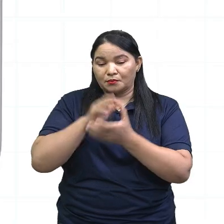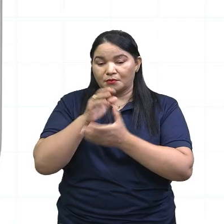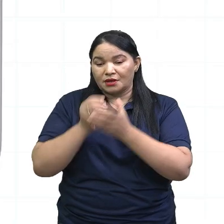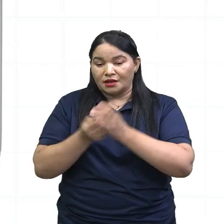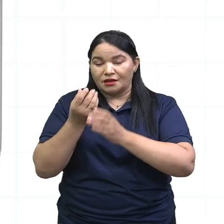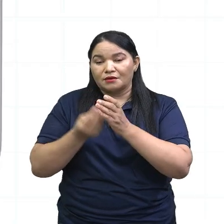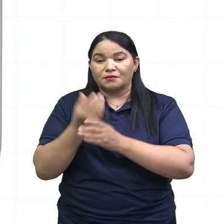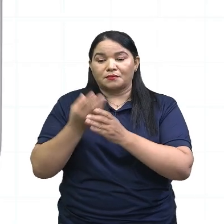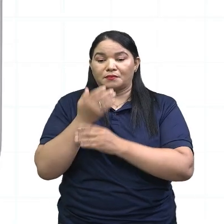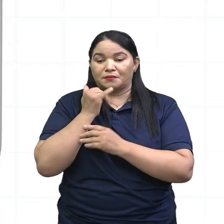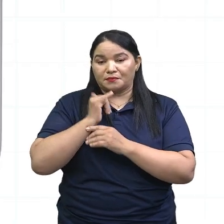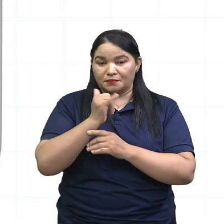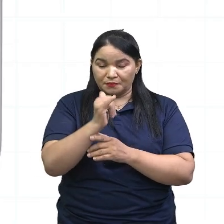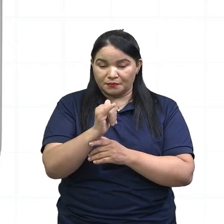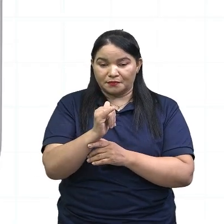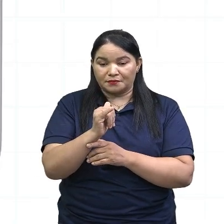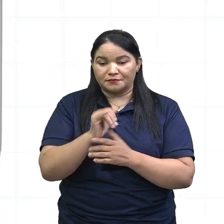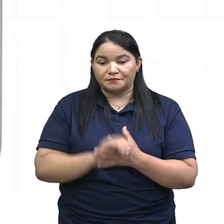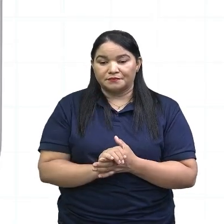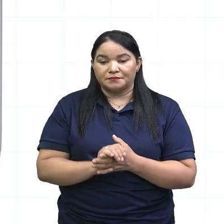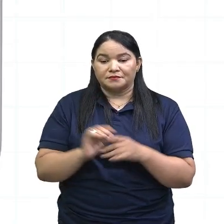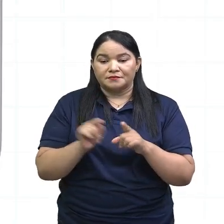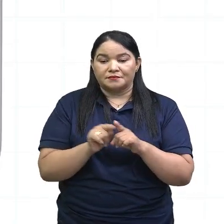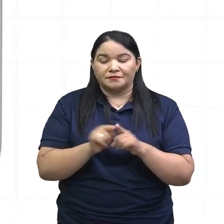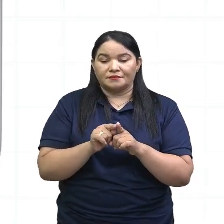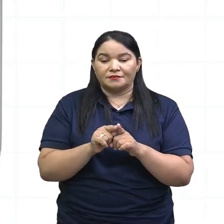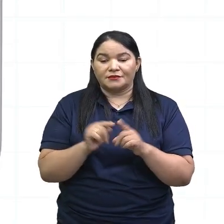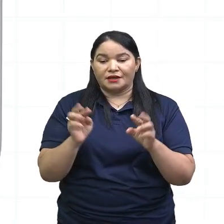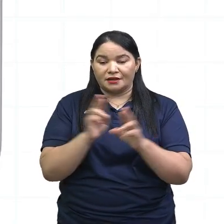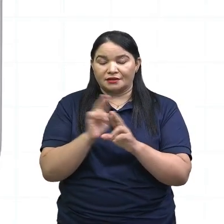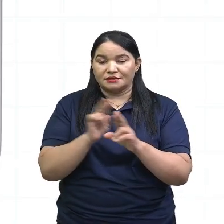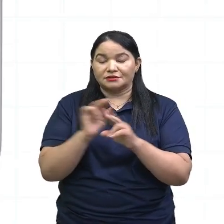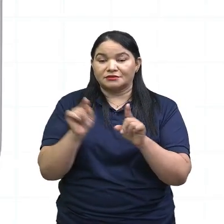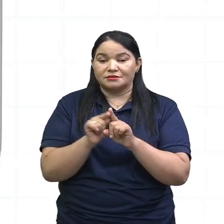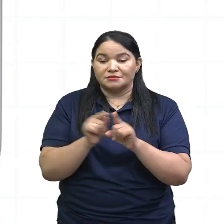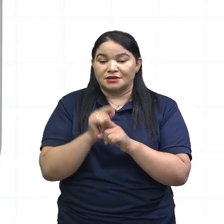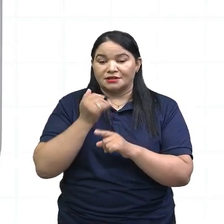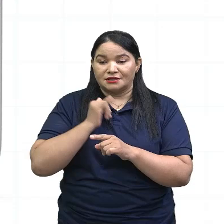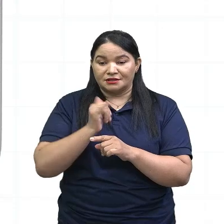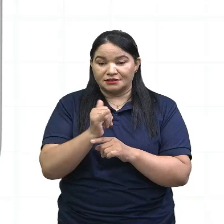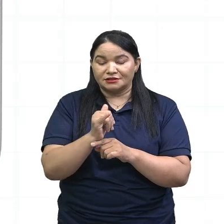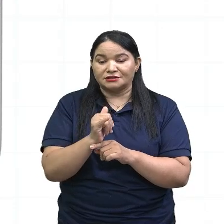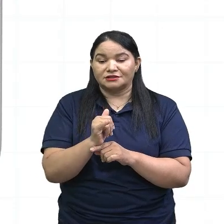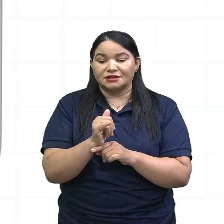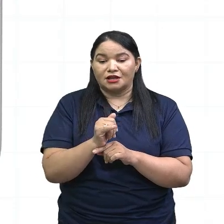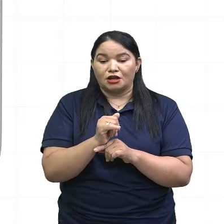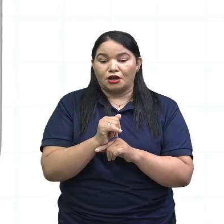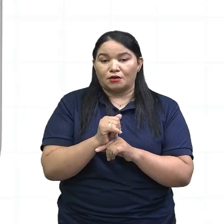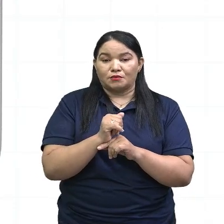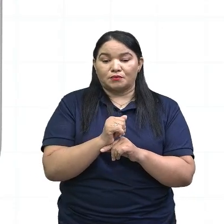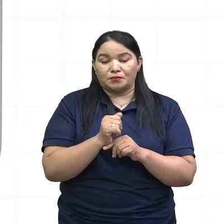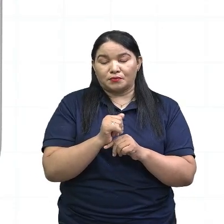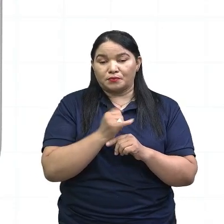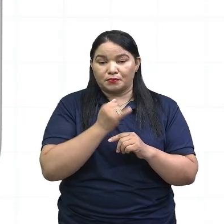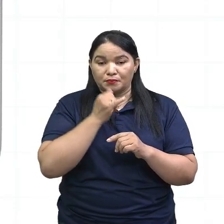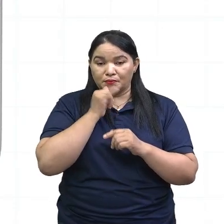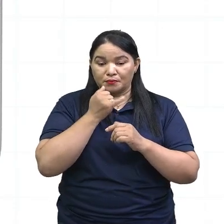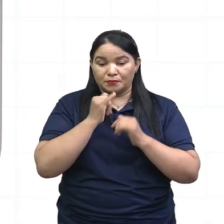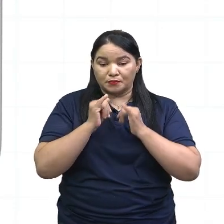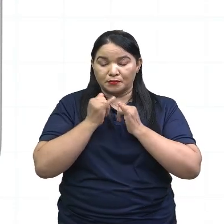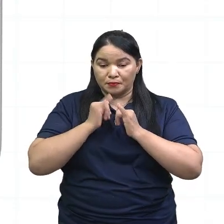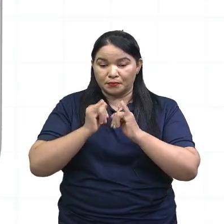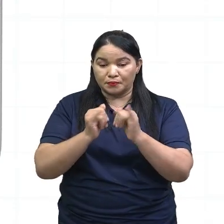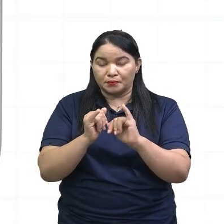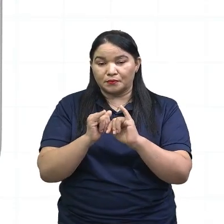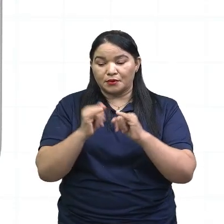elétrica, tá certo? E aqui a gente observa, né, a relação dessa energia elétrica sendo levada aqui, ó, pelas